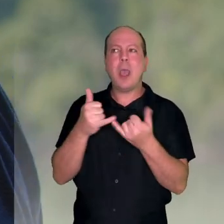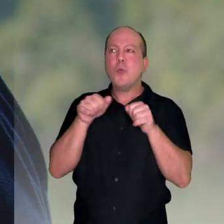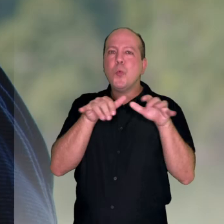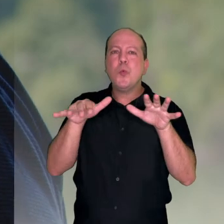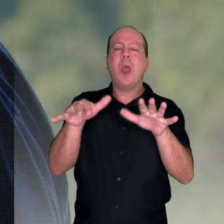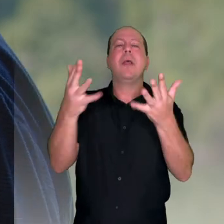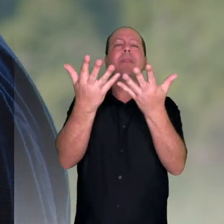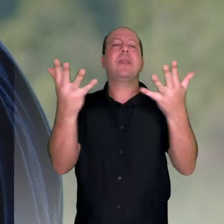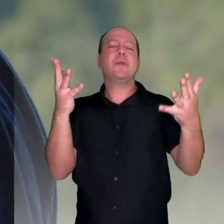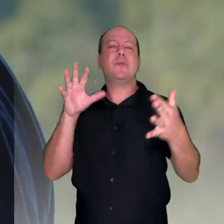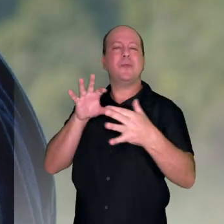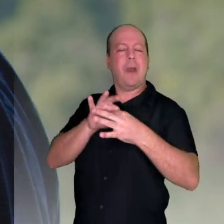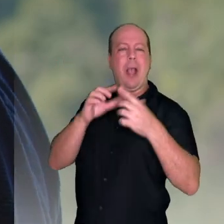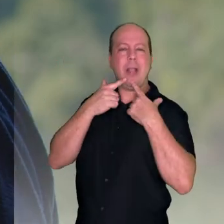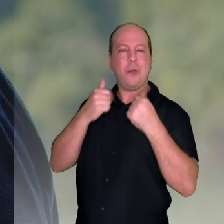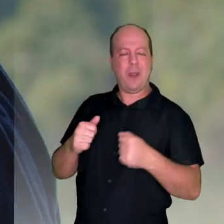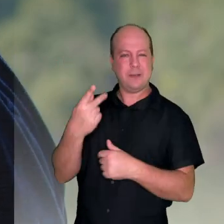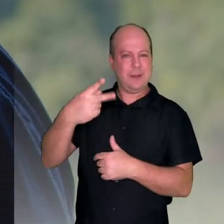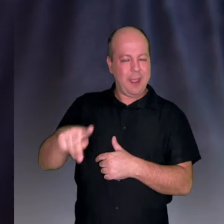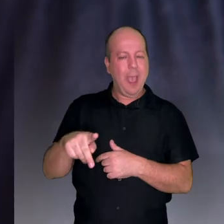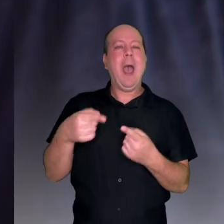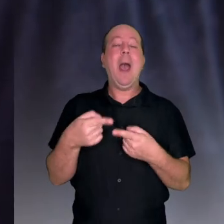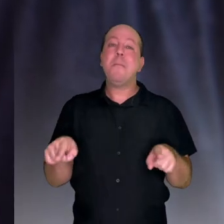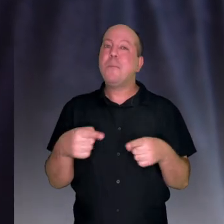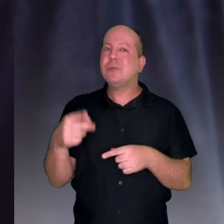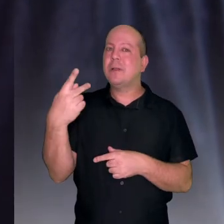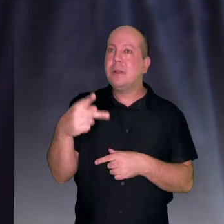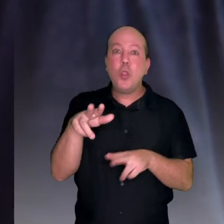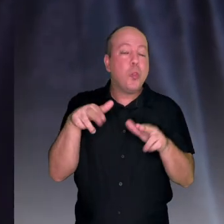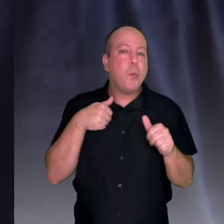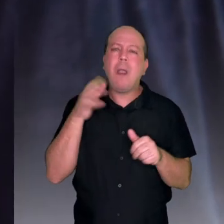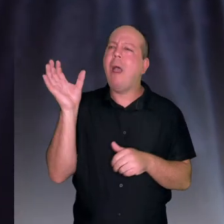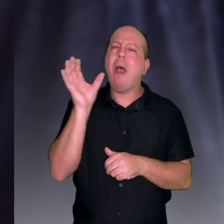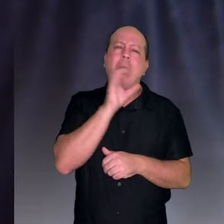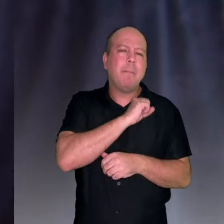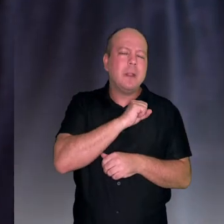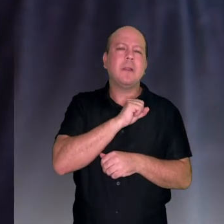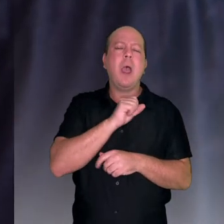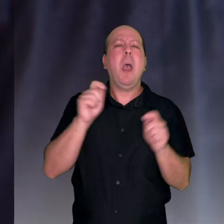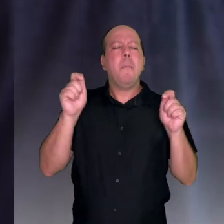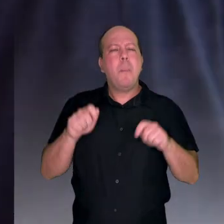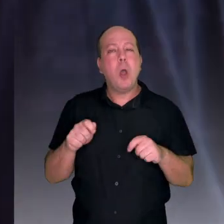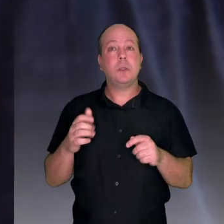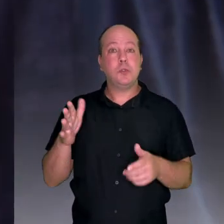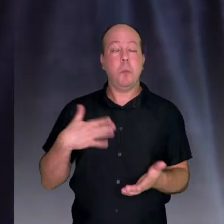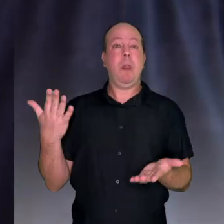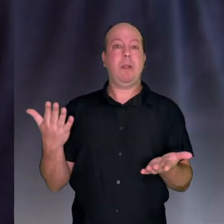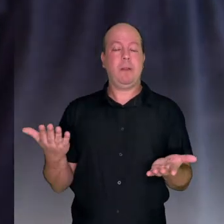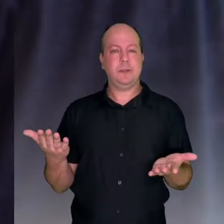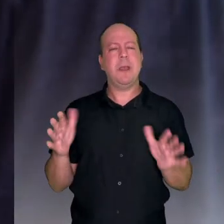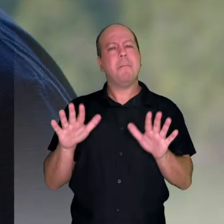irmanar-se com a natureza fazia parte da linguagem dele. Então a música do Takemitsu ela nunca é rápida, ela é uma música que pode ser súbita, ela pode